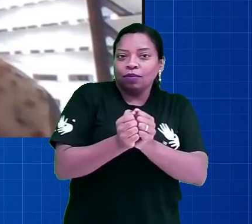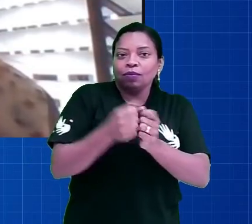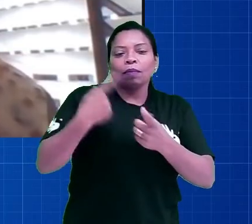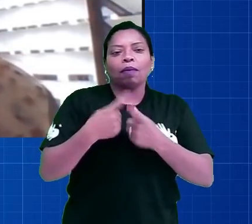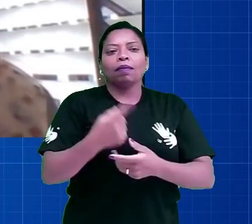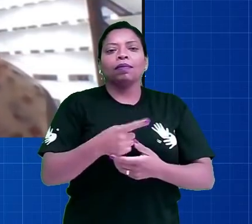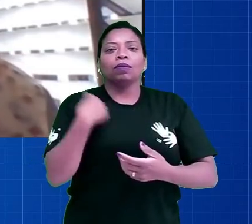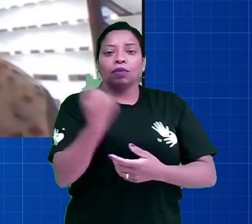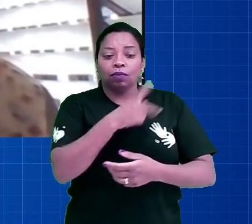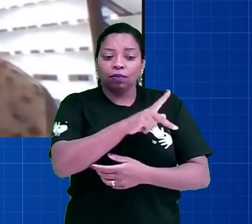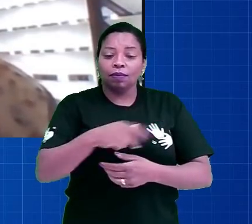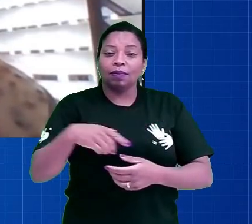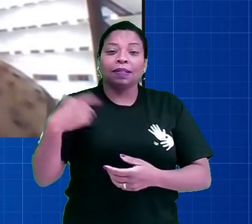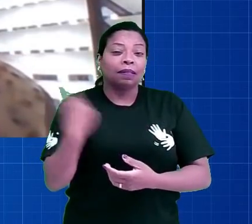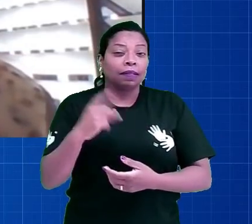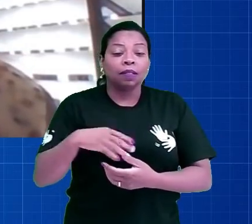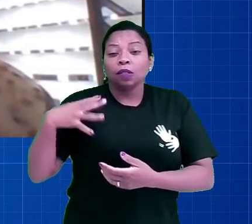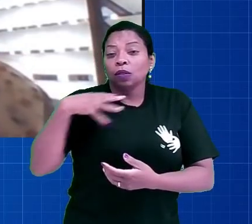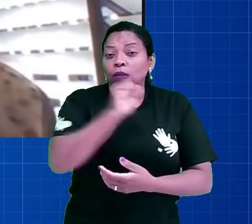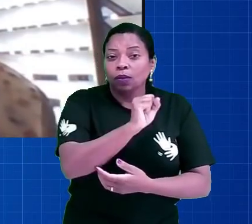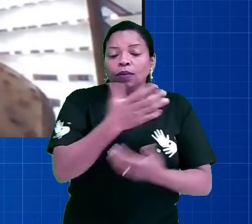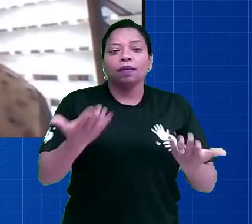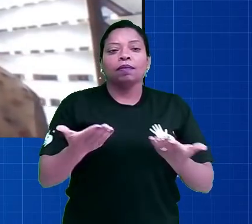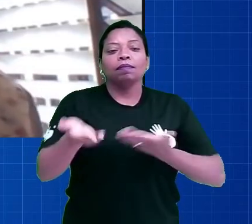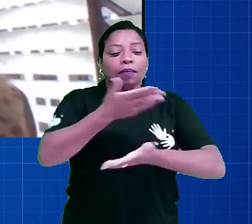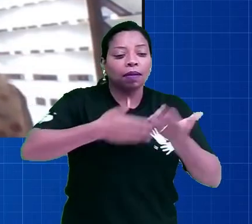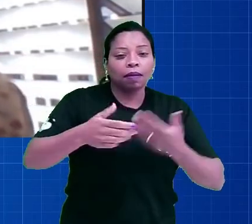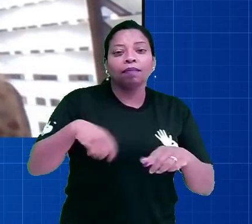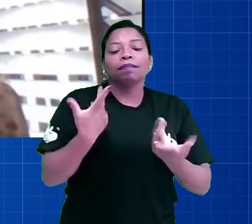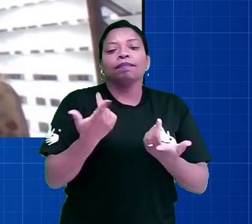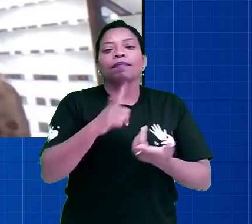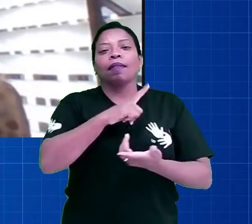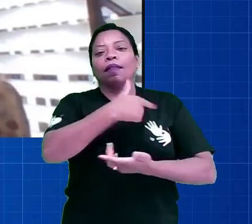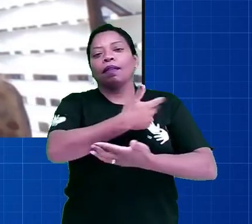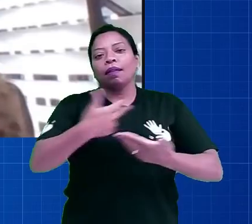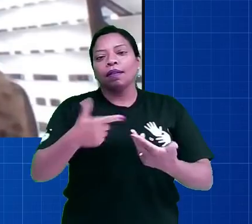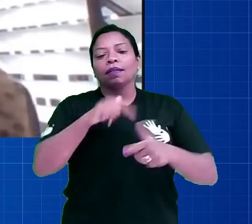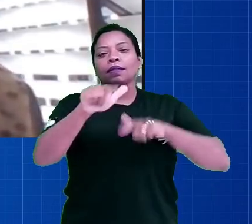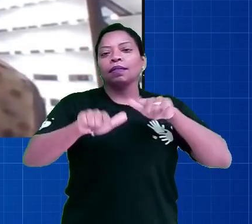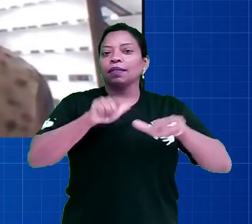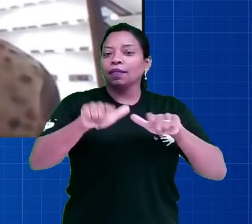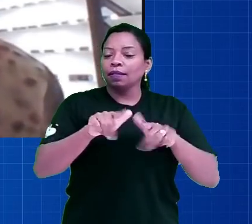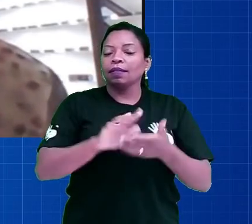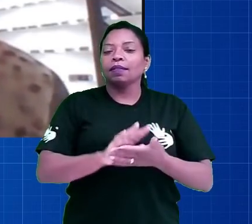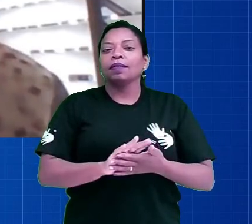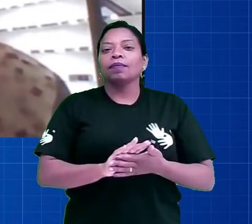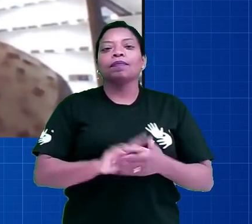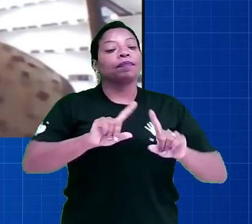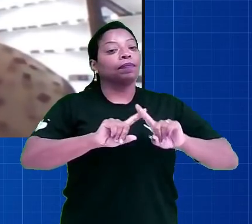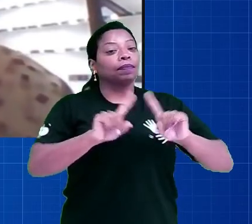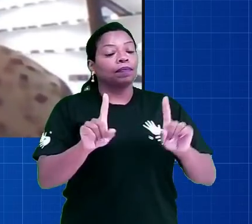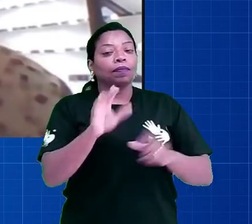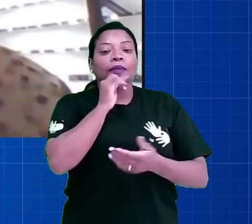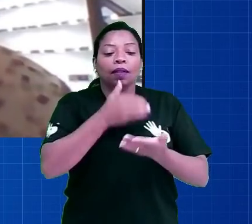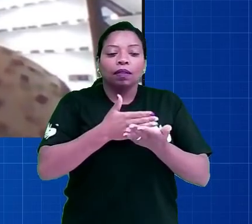nos falta, é tempo, né? A gente corre muito para dar conta das inúmeras ações e atribuições a